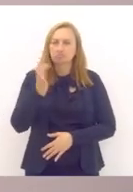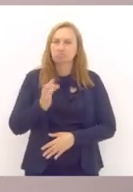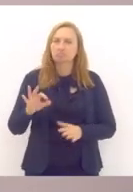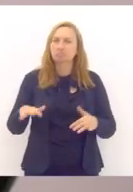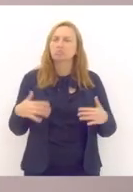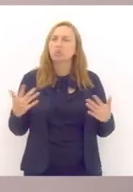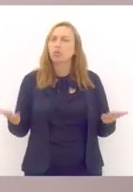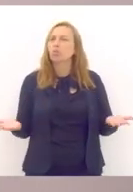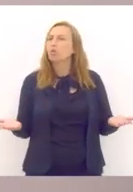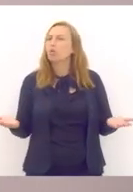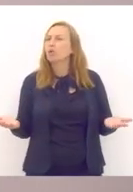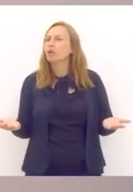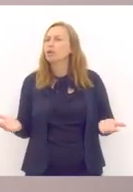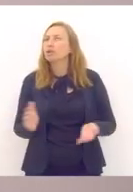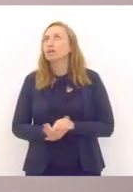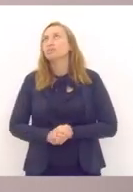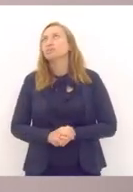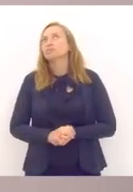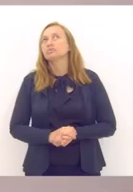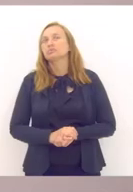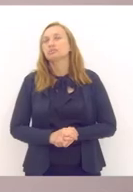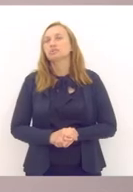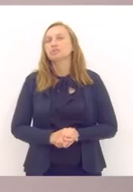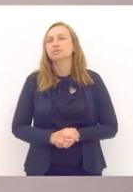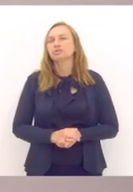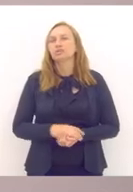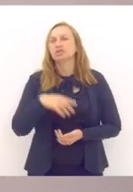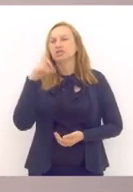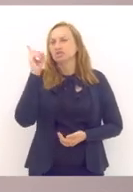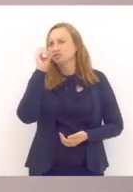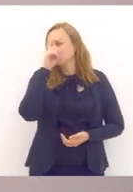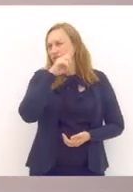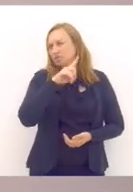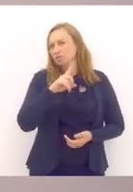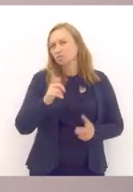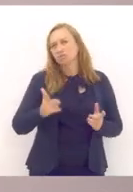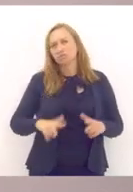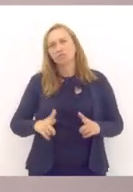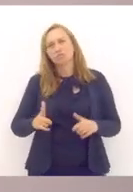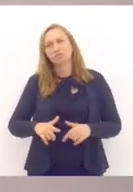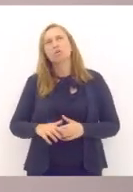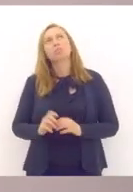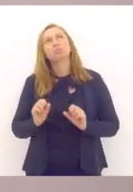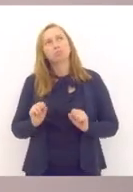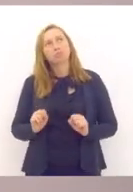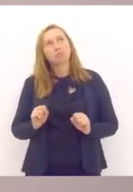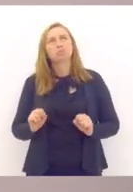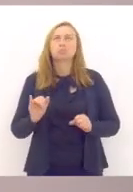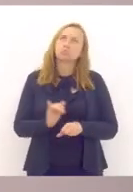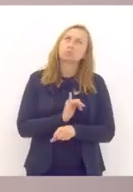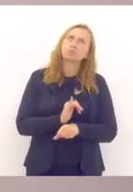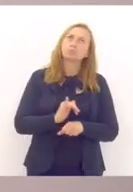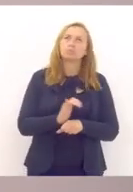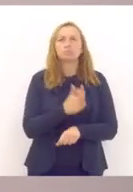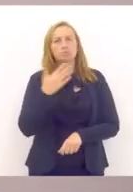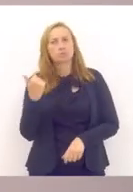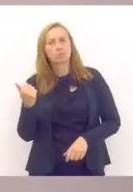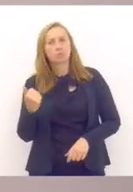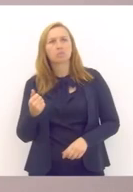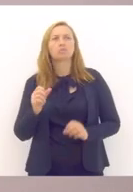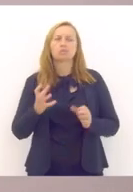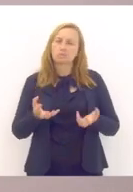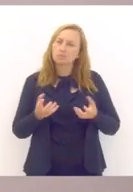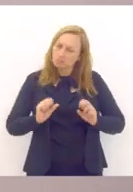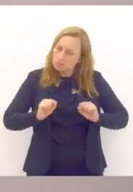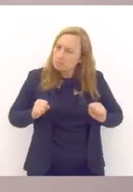qual é a... Assim, é tão distorcido o ambiente... A gente pode até ter uma medida pontual ou outra para melhorar e a gente vai tentar fazer